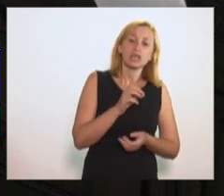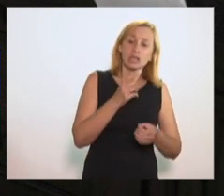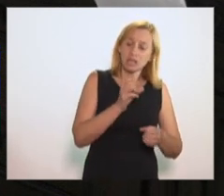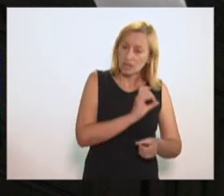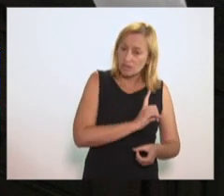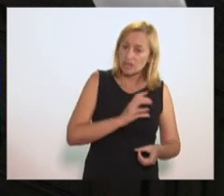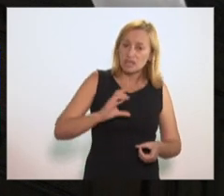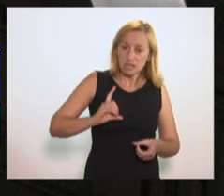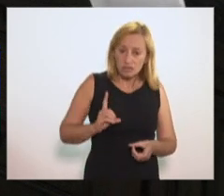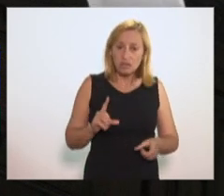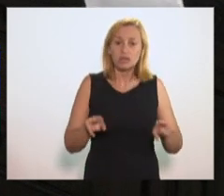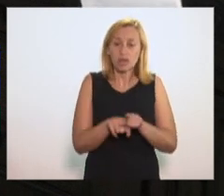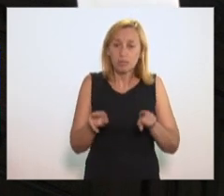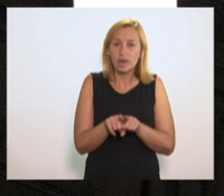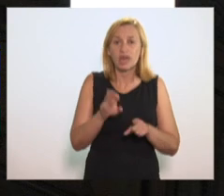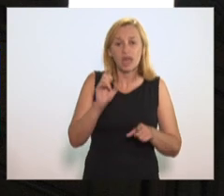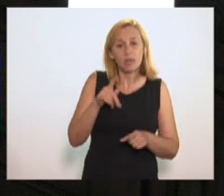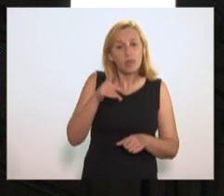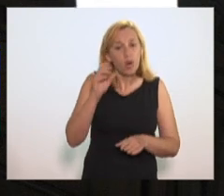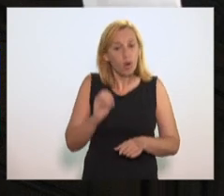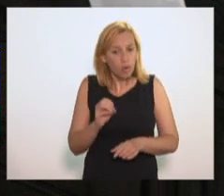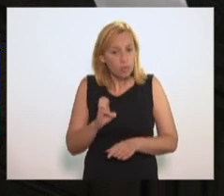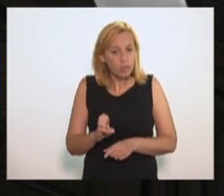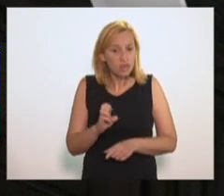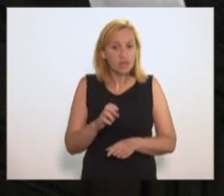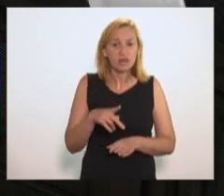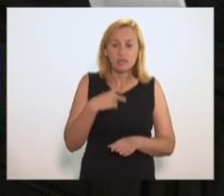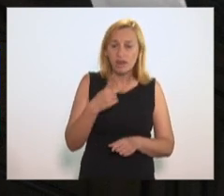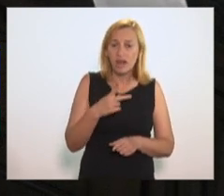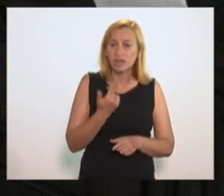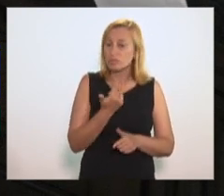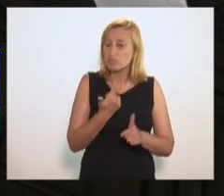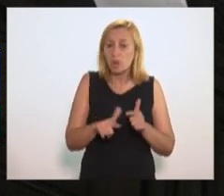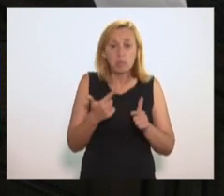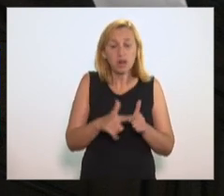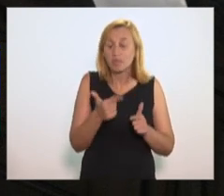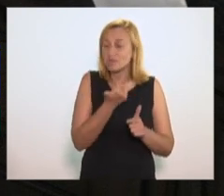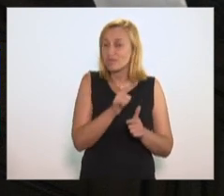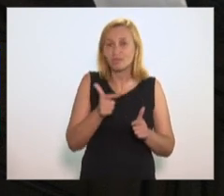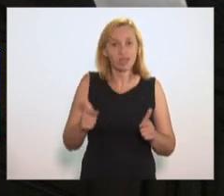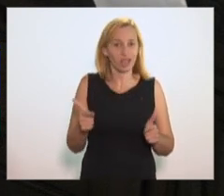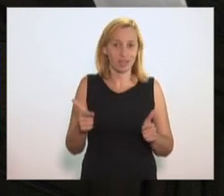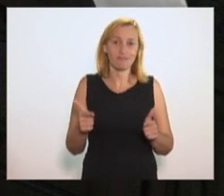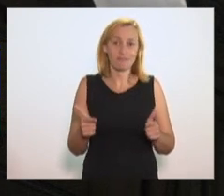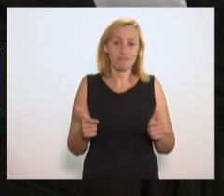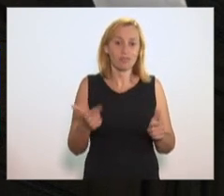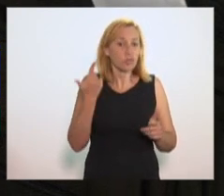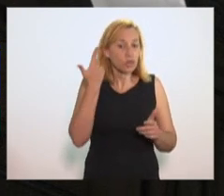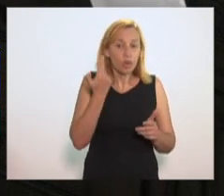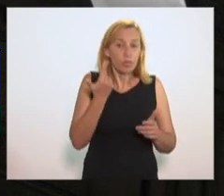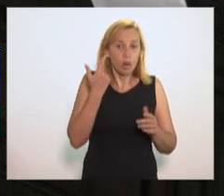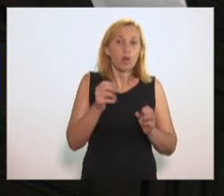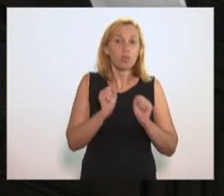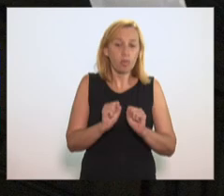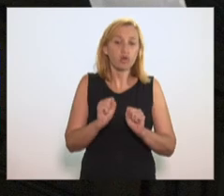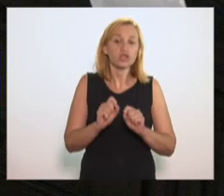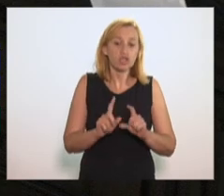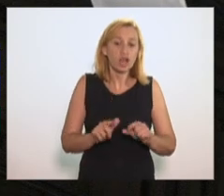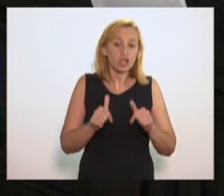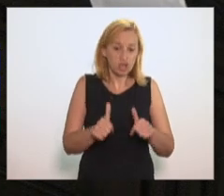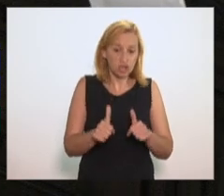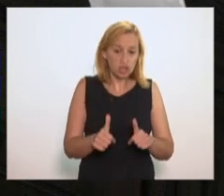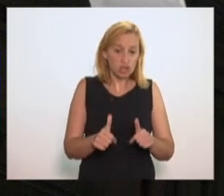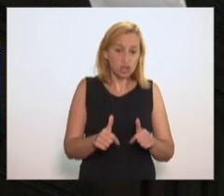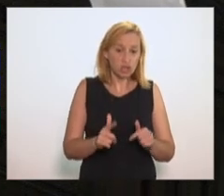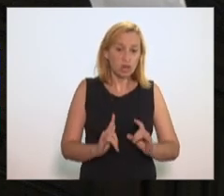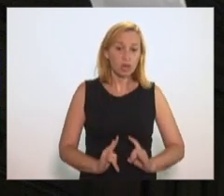quanto a EMOP são taxativos em dizer que não há nenhum tipo de risco estrutural no prédio é um prédio